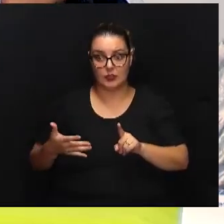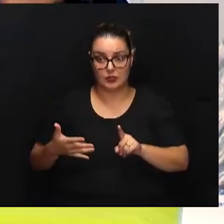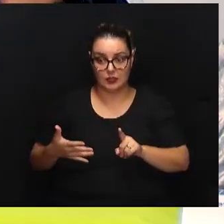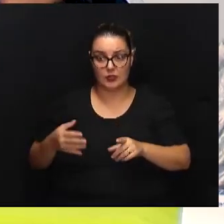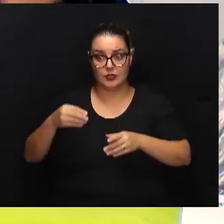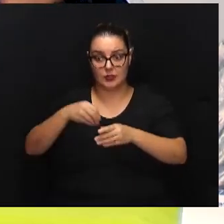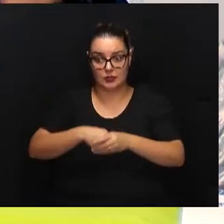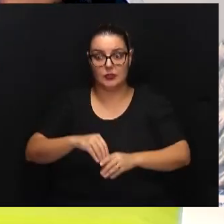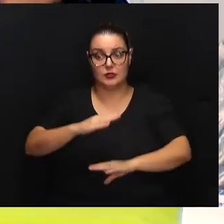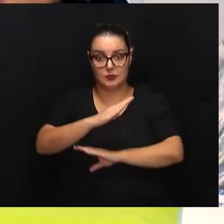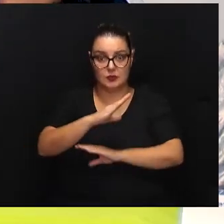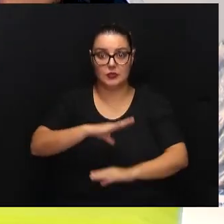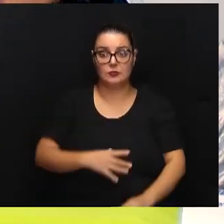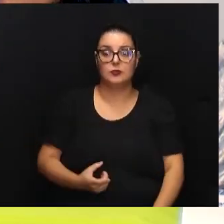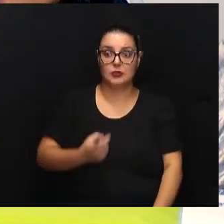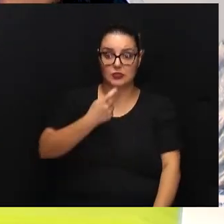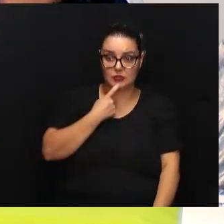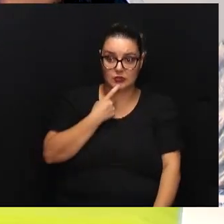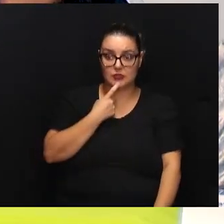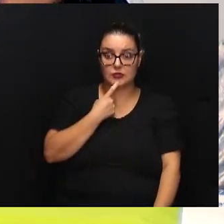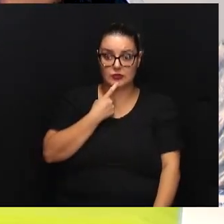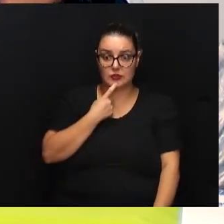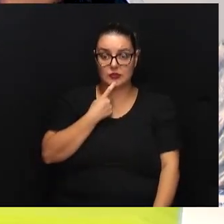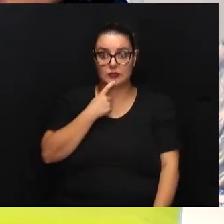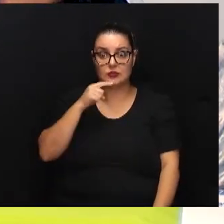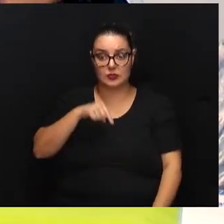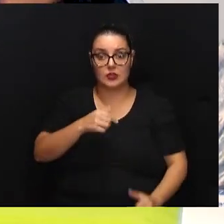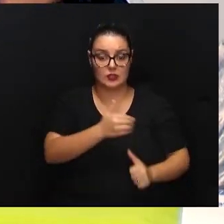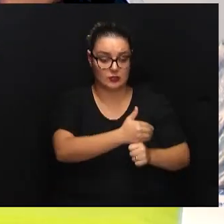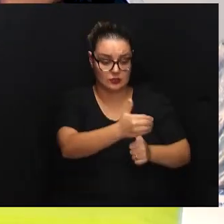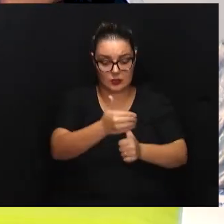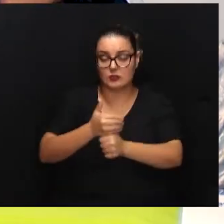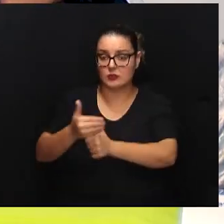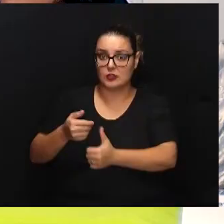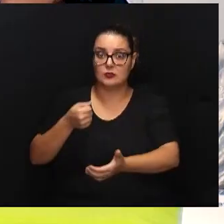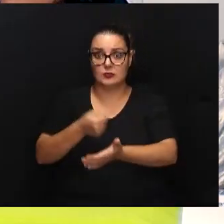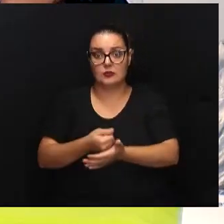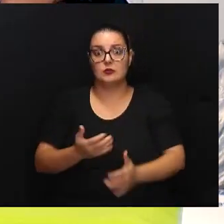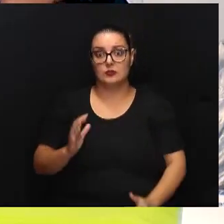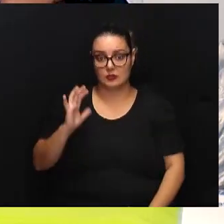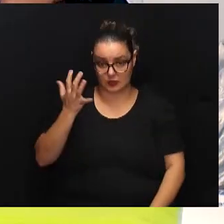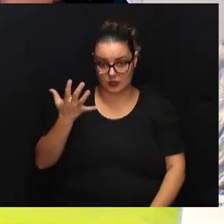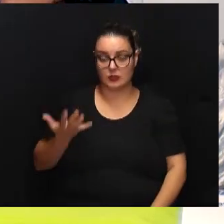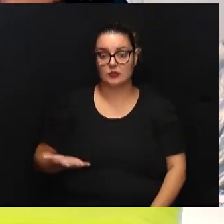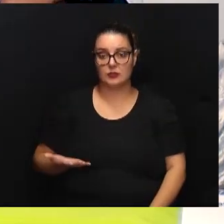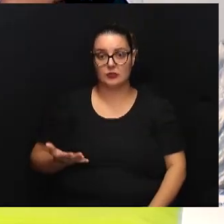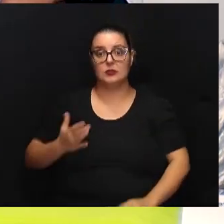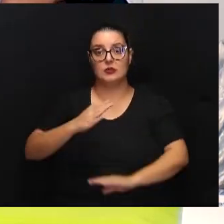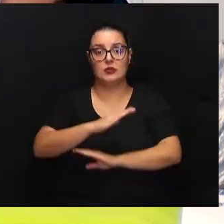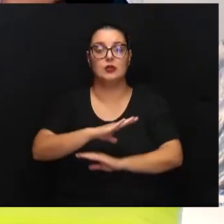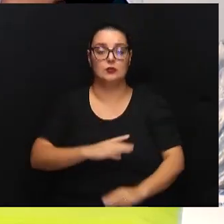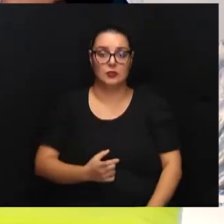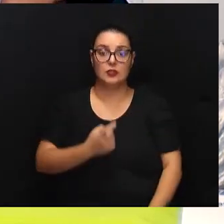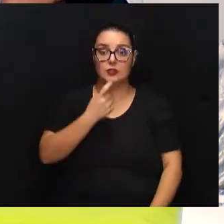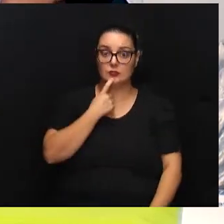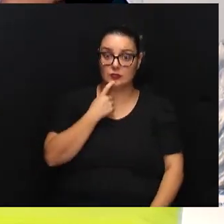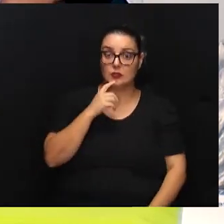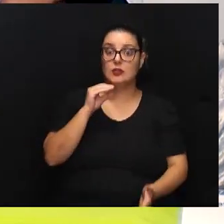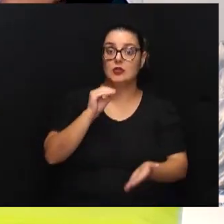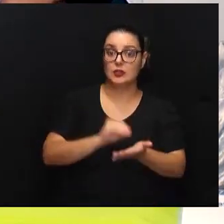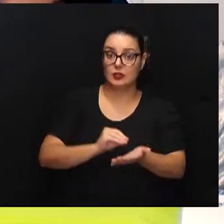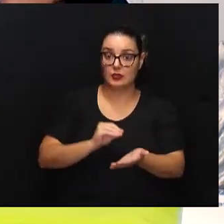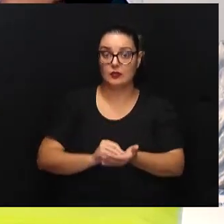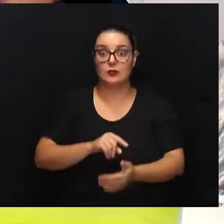são esses mandatos que vão garantir que isso aconteça na Câmara de Campinas. A ausência deles vai fazer muita falta dentro